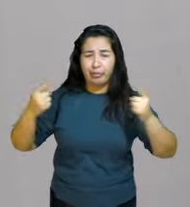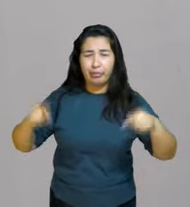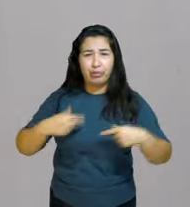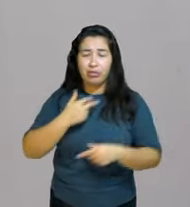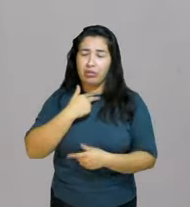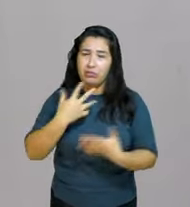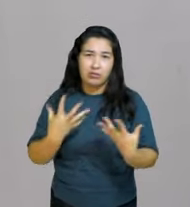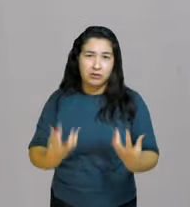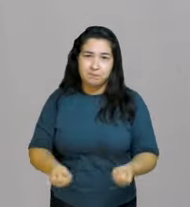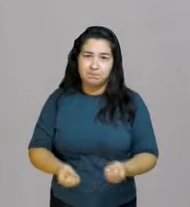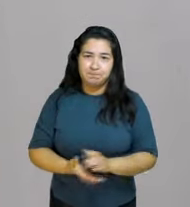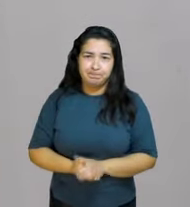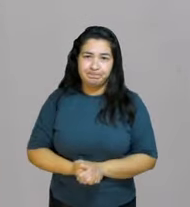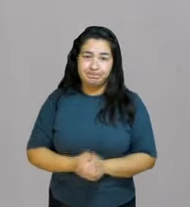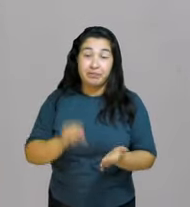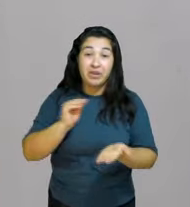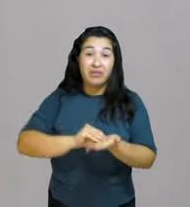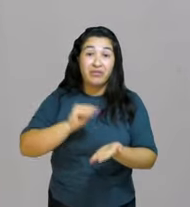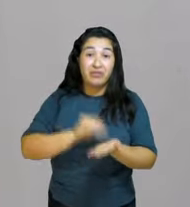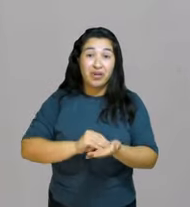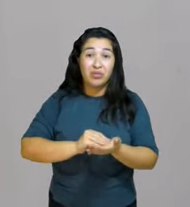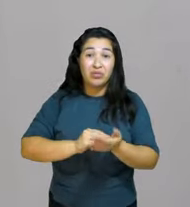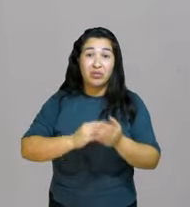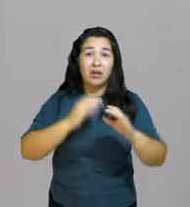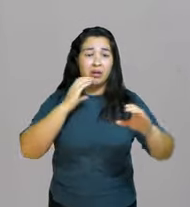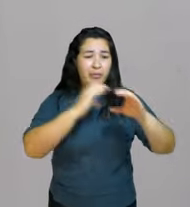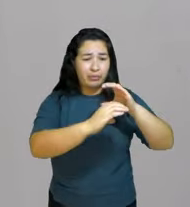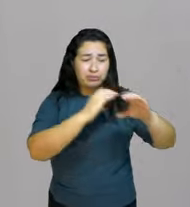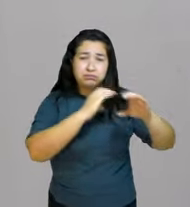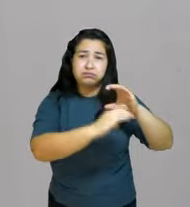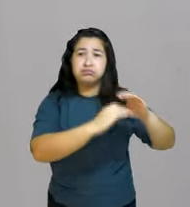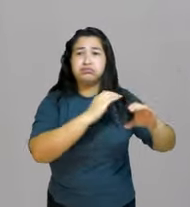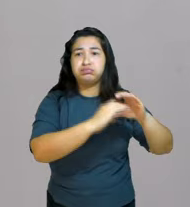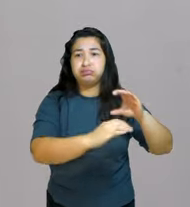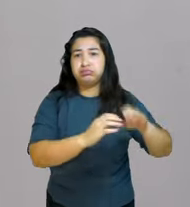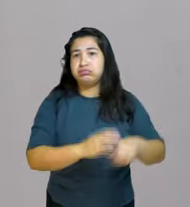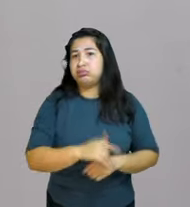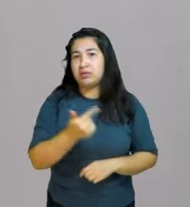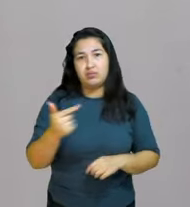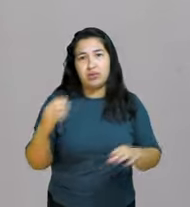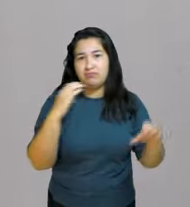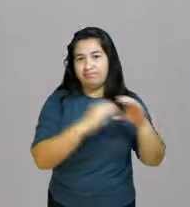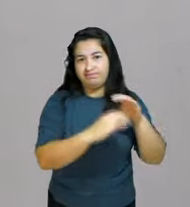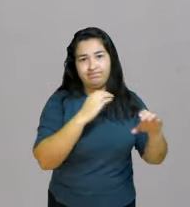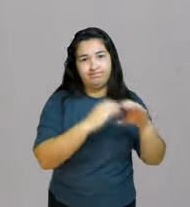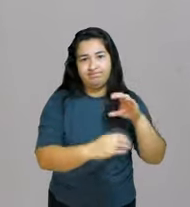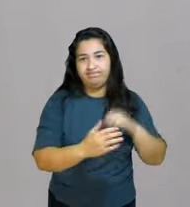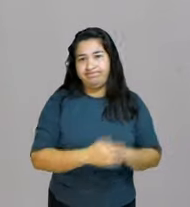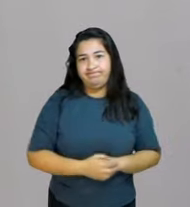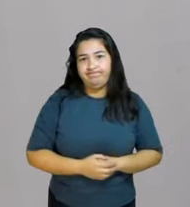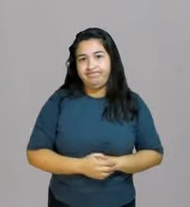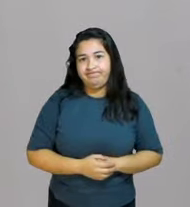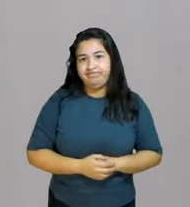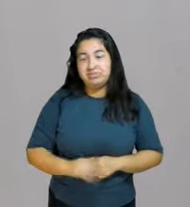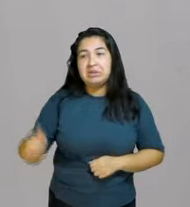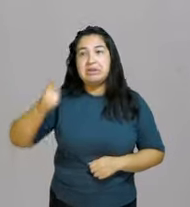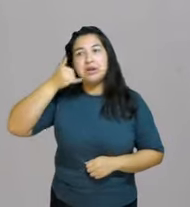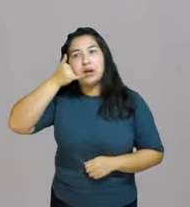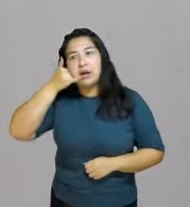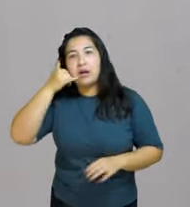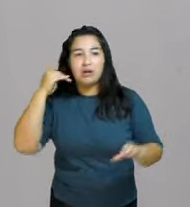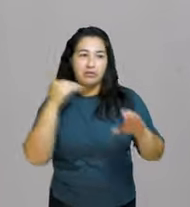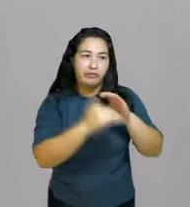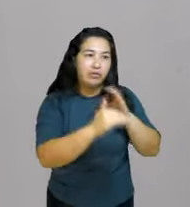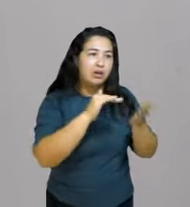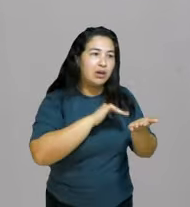inadmissível. Faltou diálogo, com certeza. Faltou diálogo, deputado. Faltou ligar, faltou sentar, de novo, porque